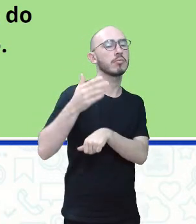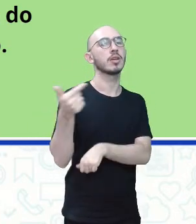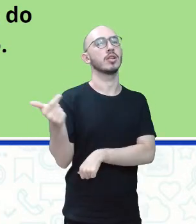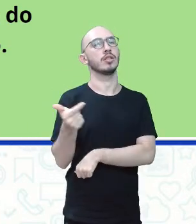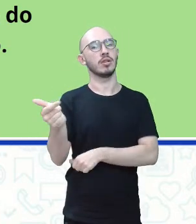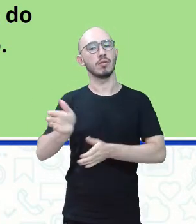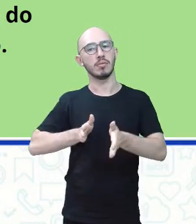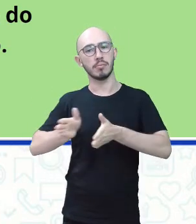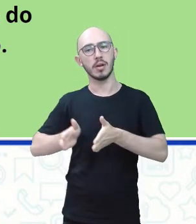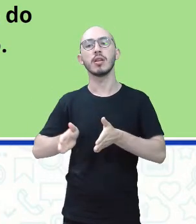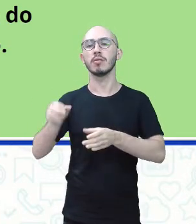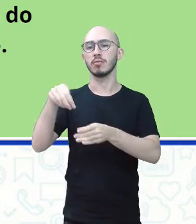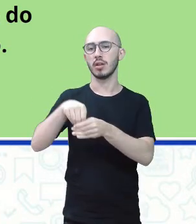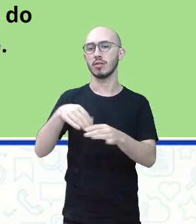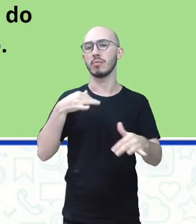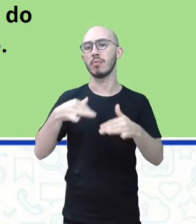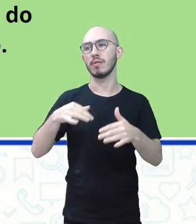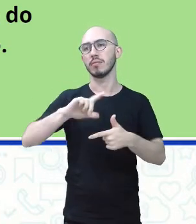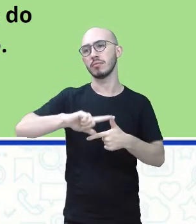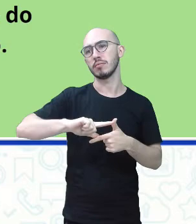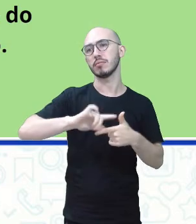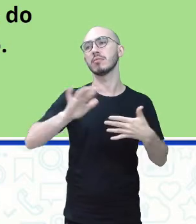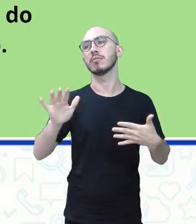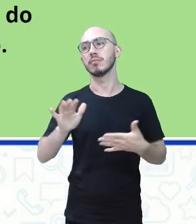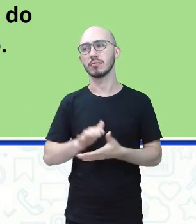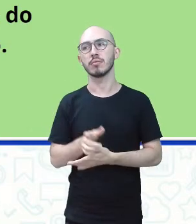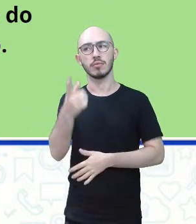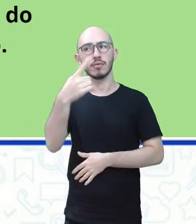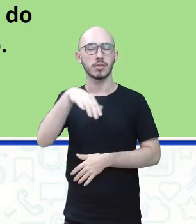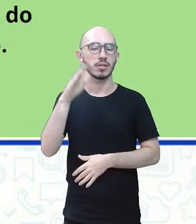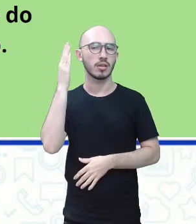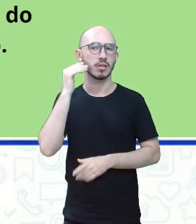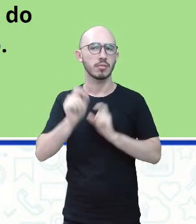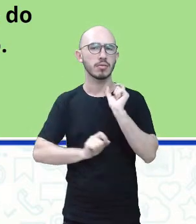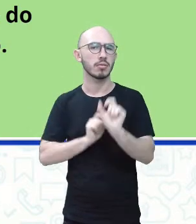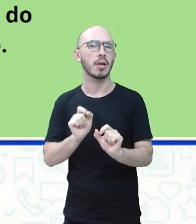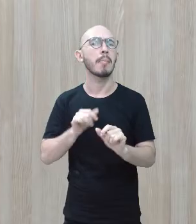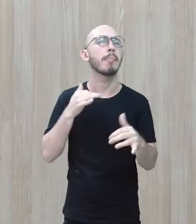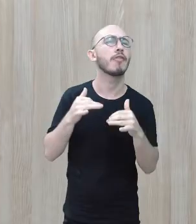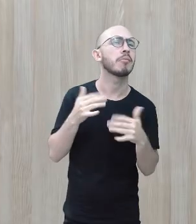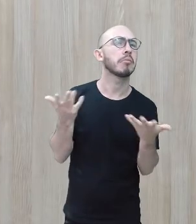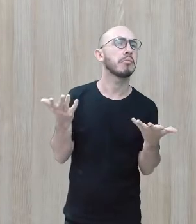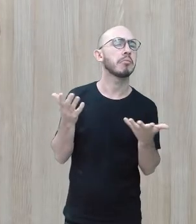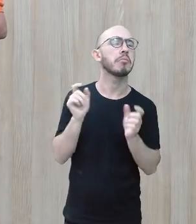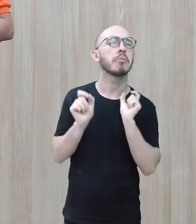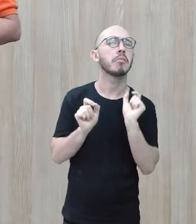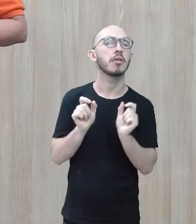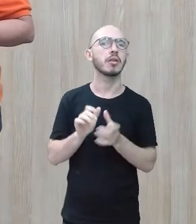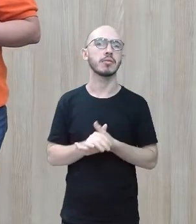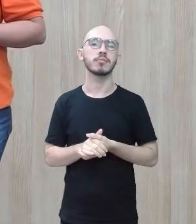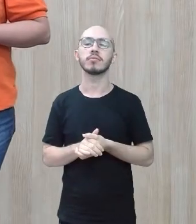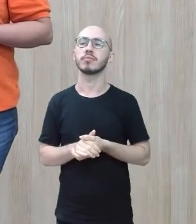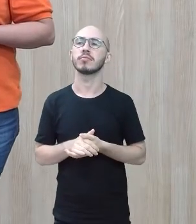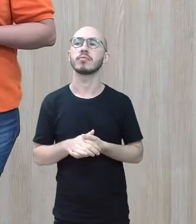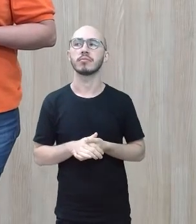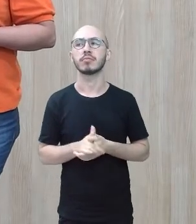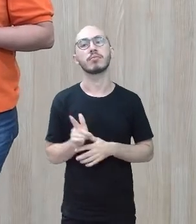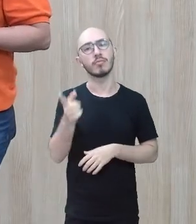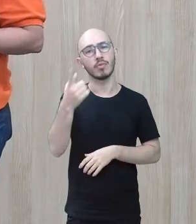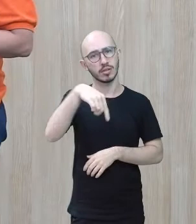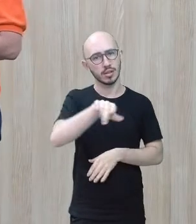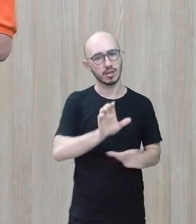movimento. Então, que movimento é esse? Vocês devem estarem perguntando aí, já que são 7º